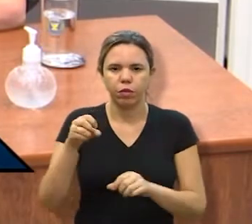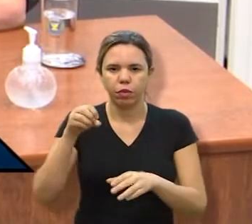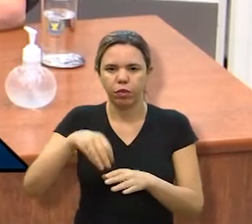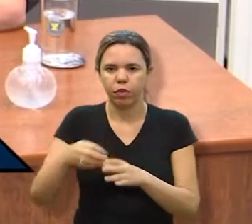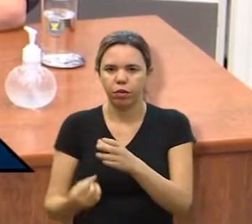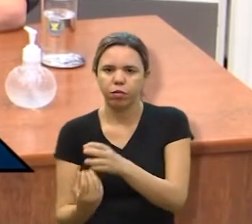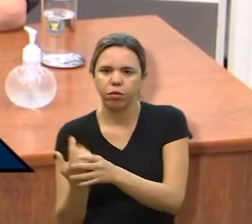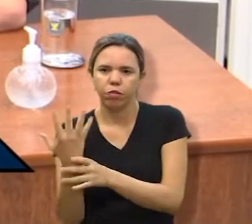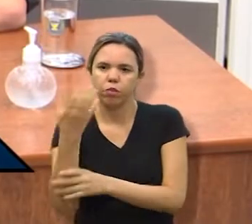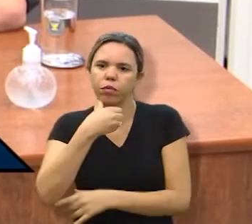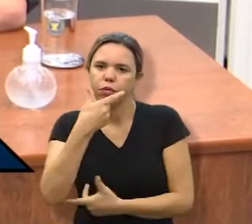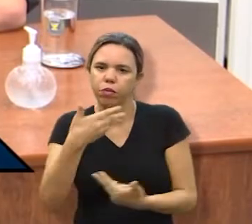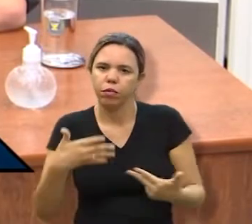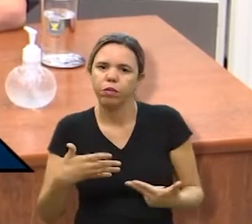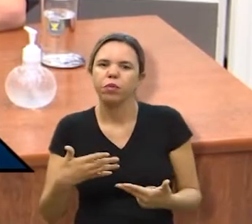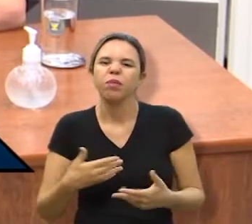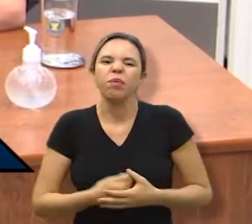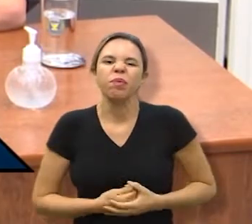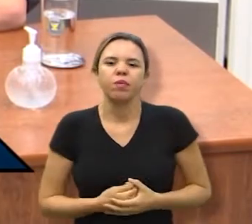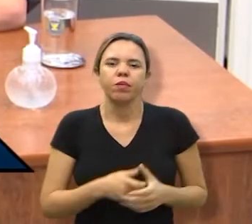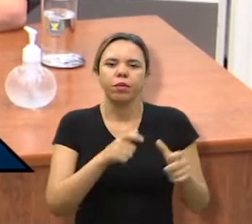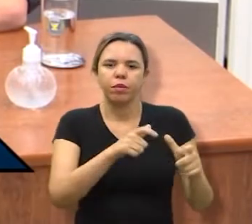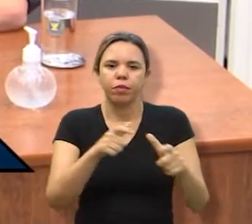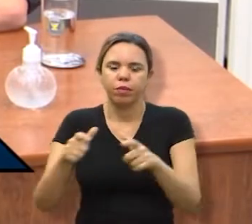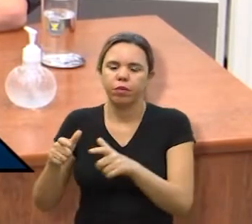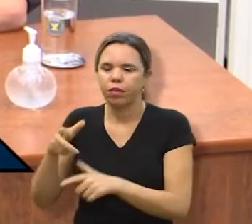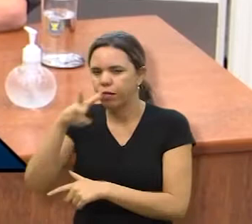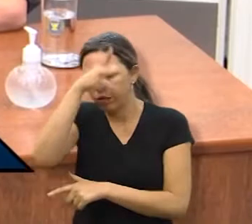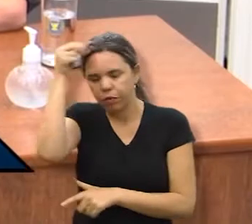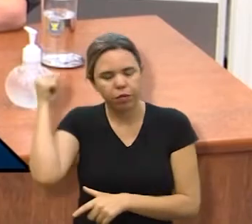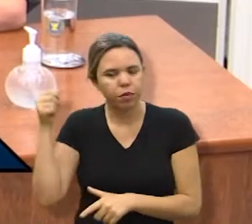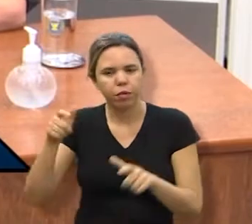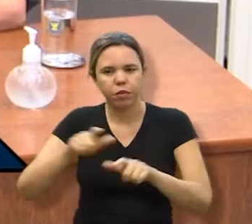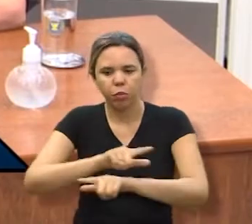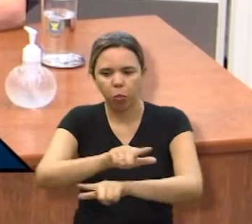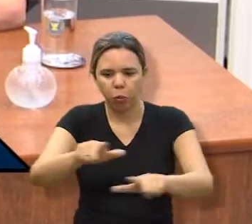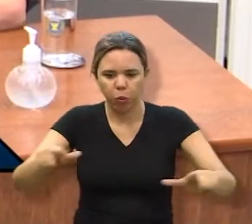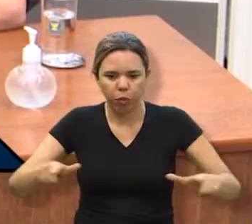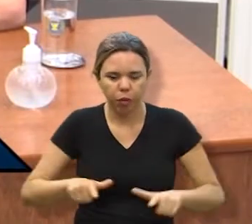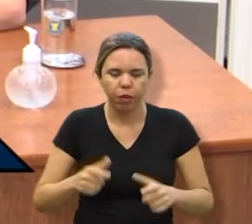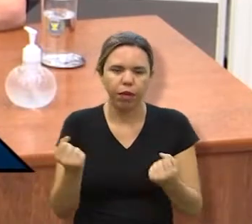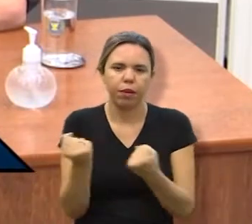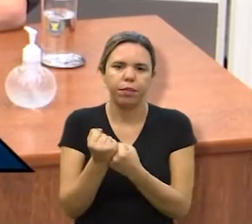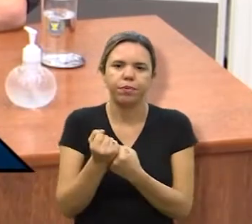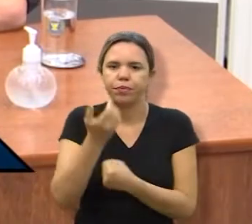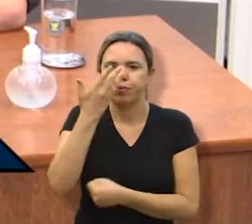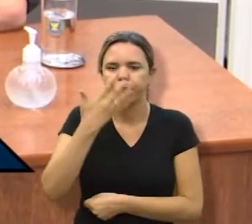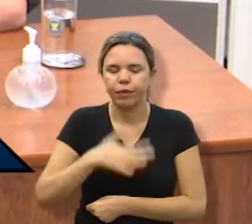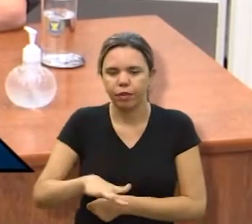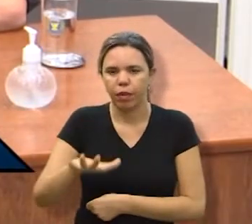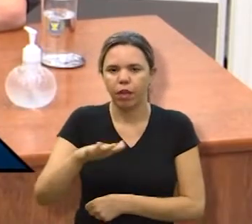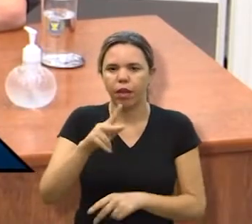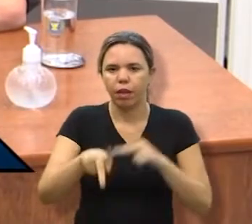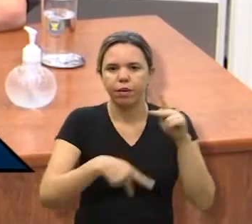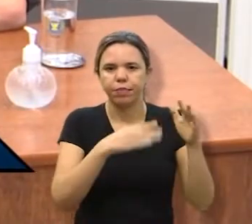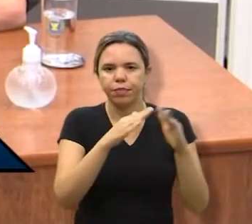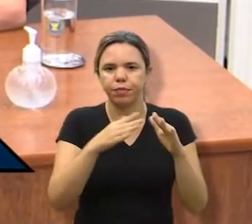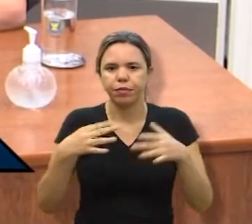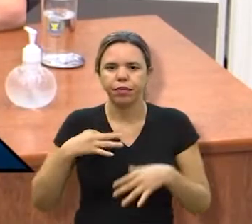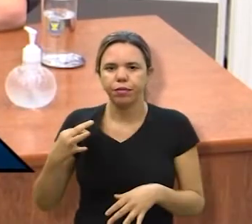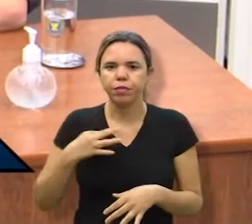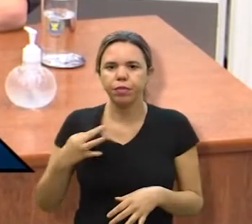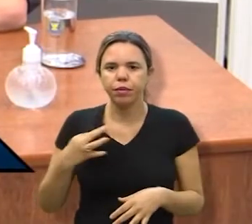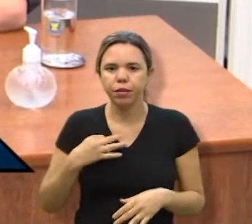o plantio de árvores frutíferas em áreas públicas inutilizadas com apoio de crianças e